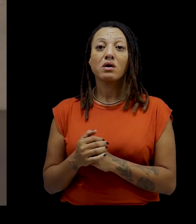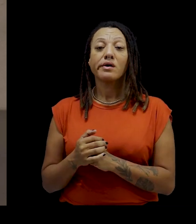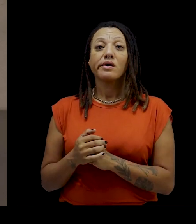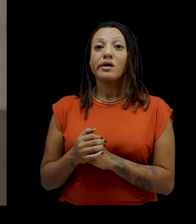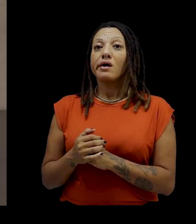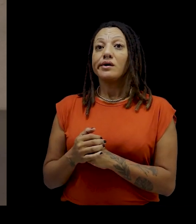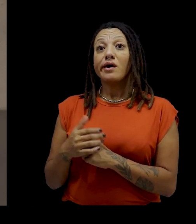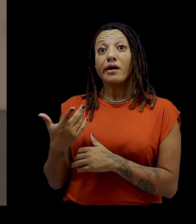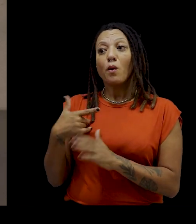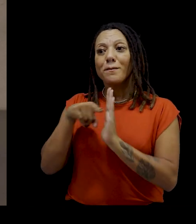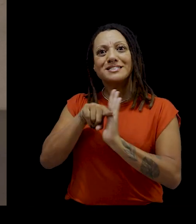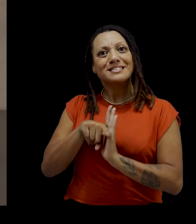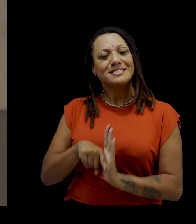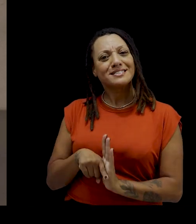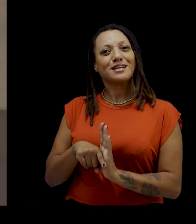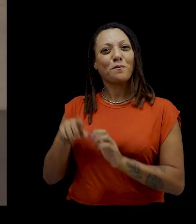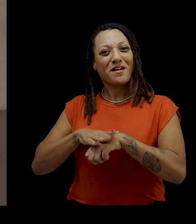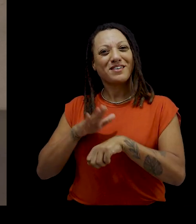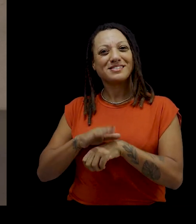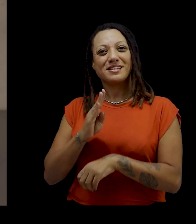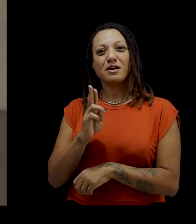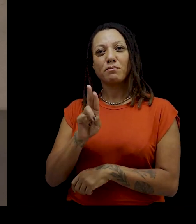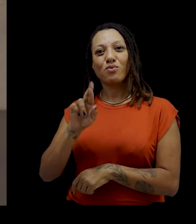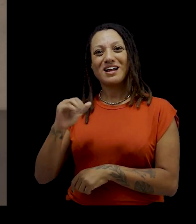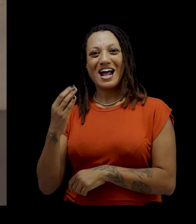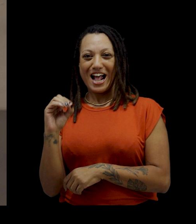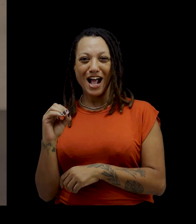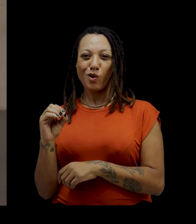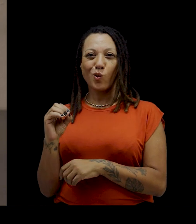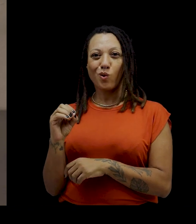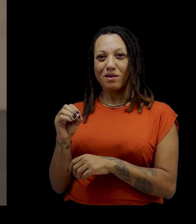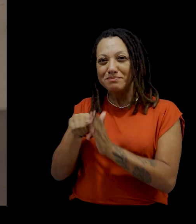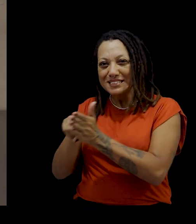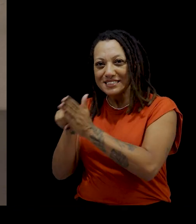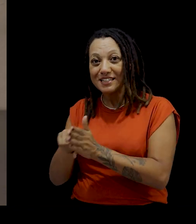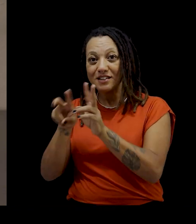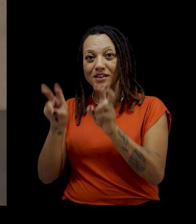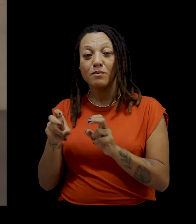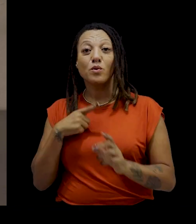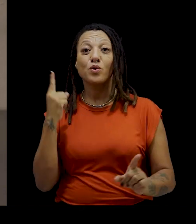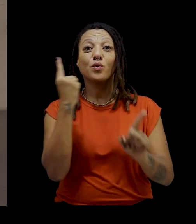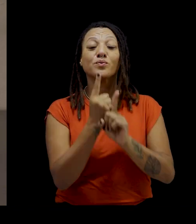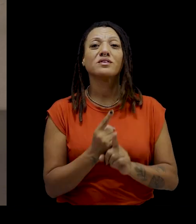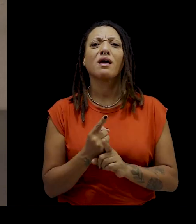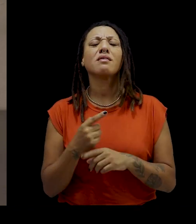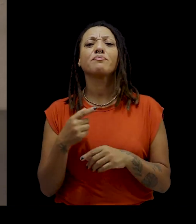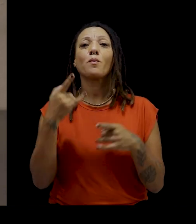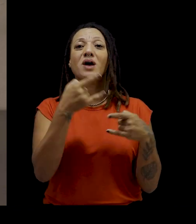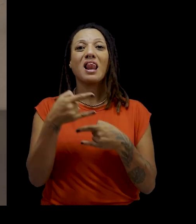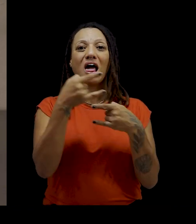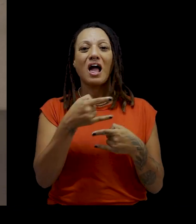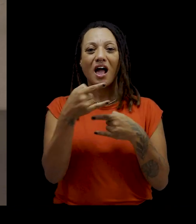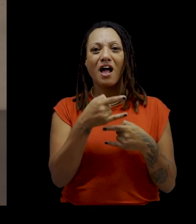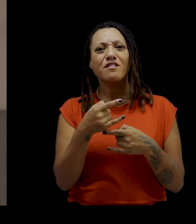E aí, fazendo a pesquisa para esse buraco, eu encontrei uma live de um espeleólogo